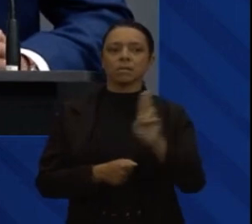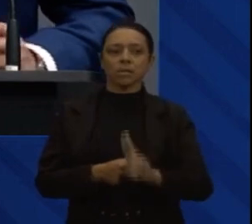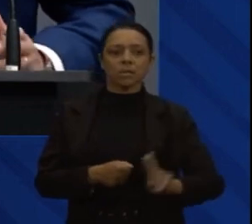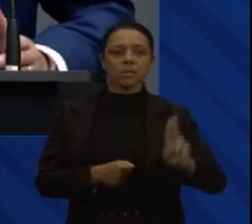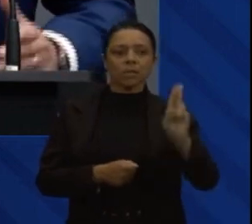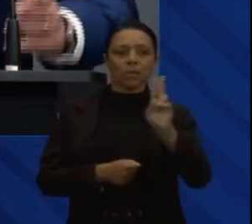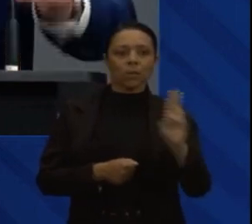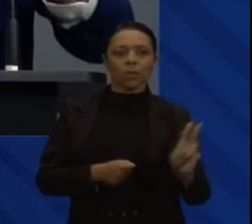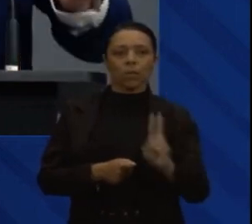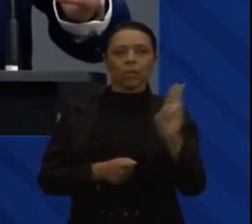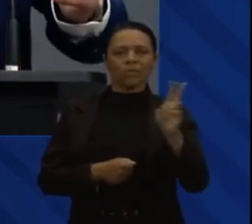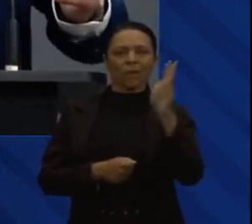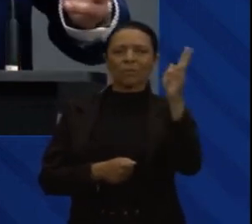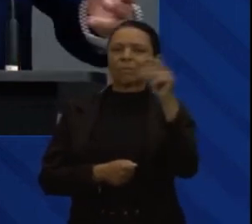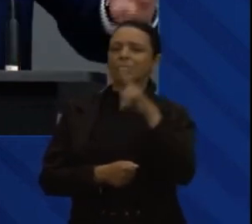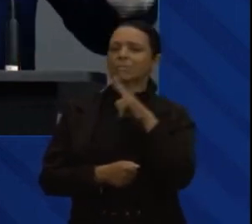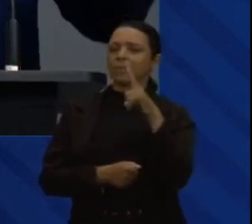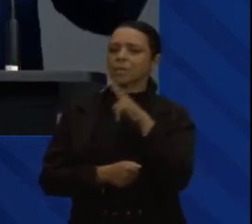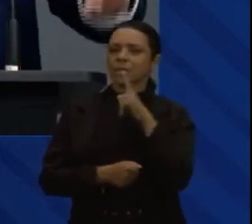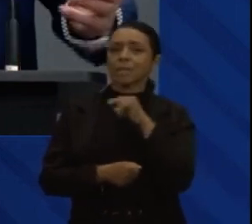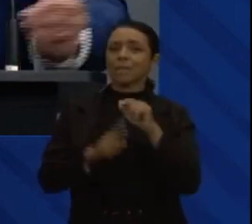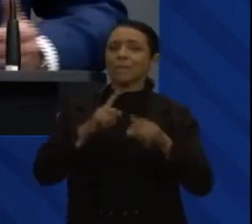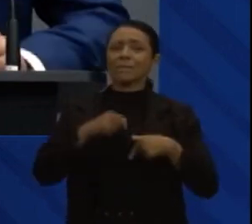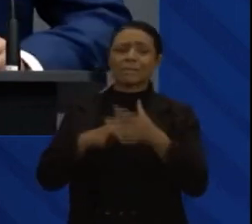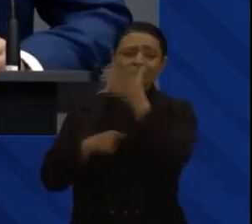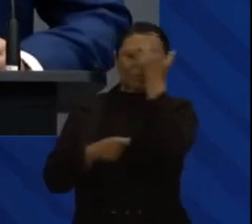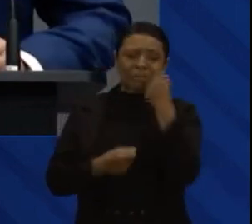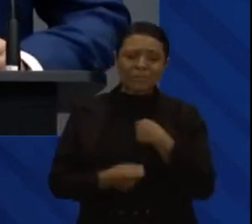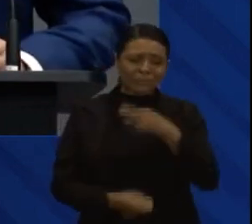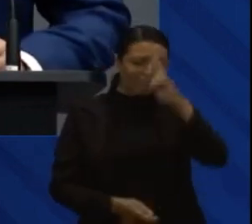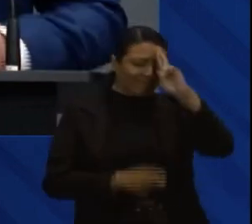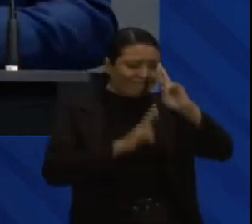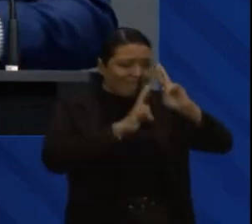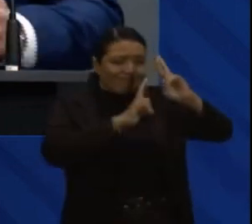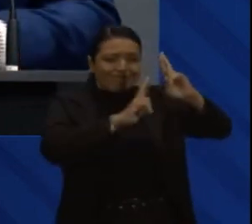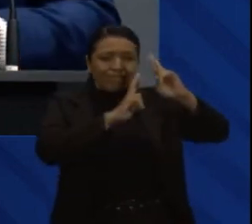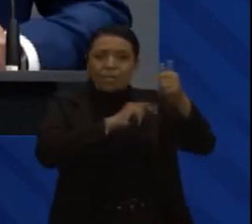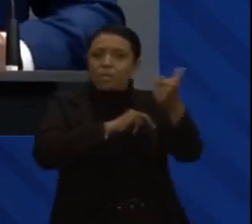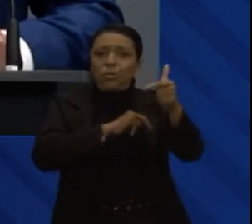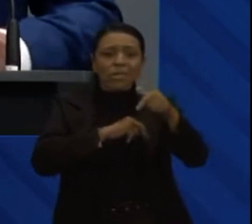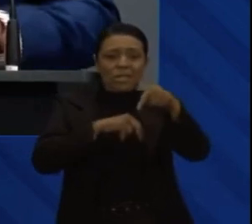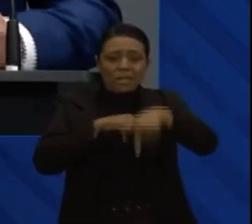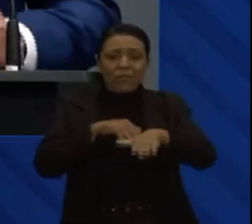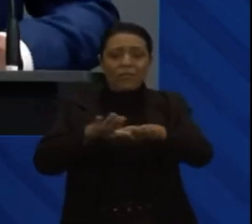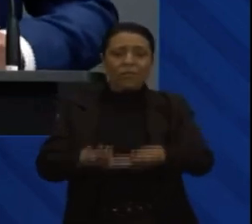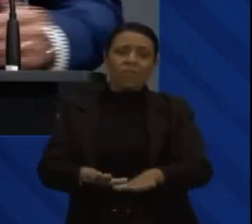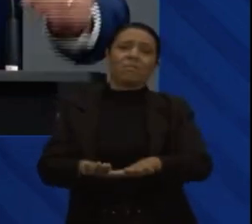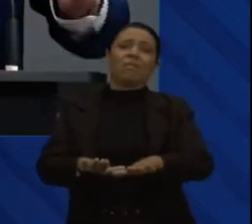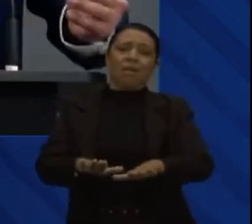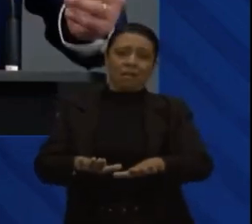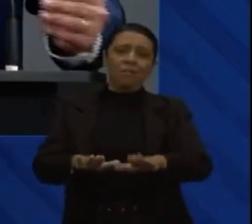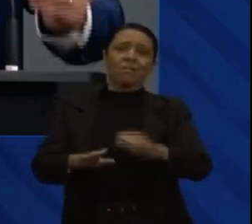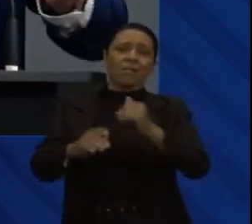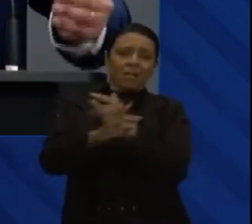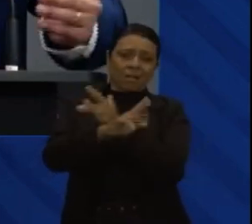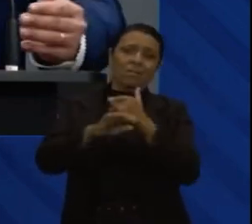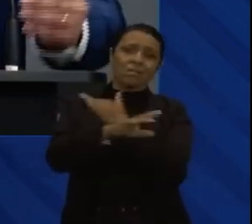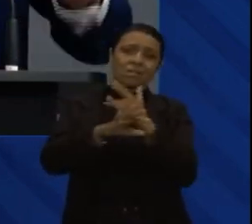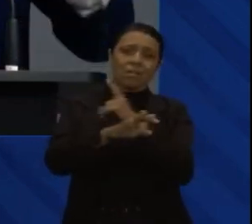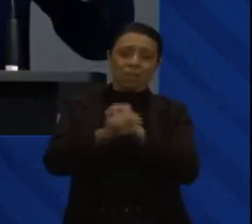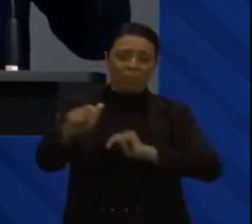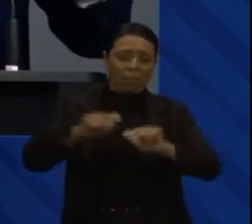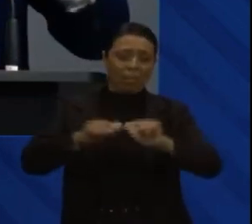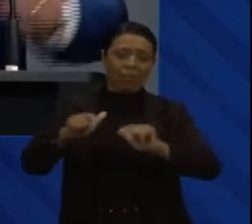as pessoas estão perdendo a esperança de continuar trabalhando em Campina Grande isso tem me chocado e me provocado muita reflexão